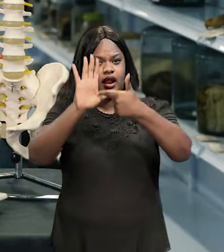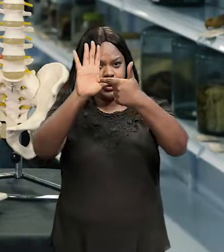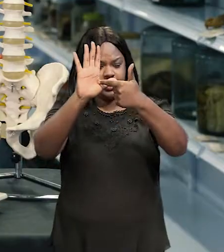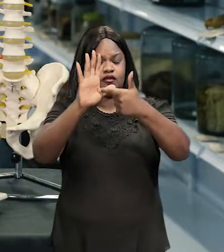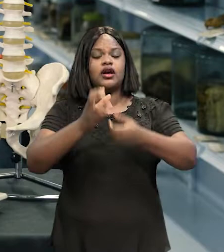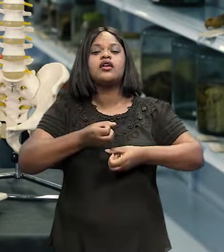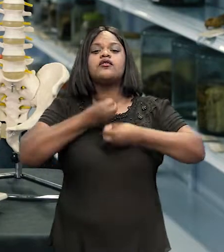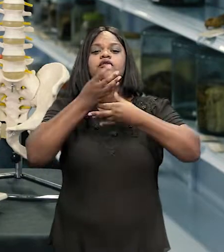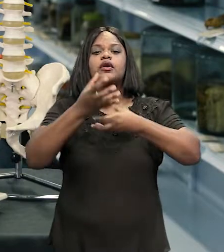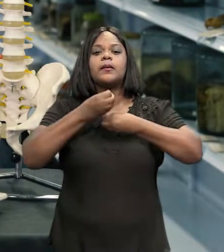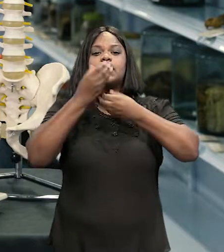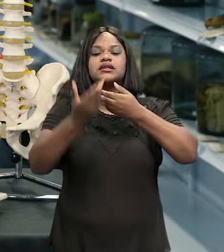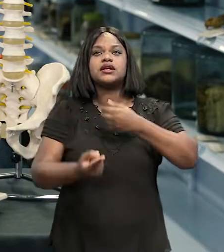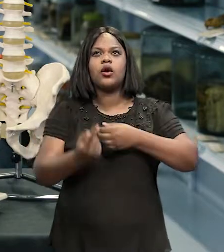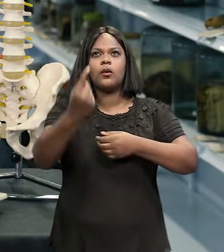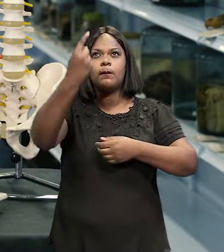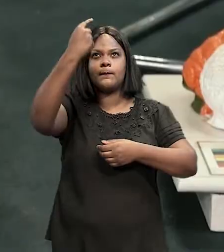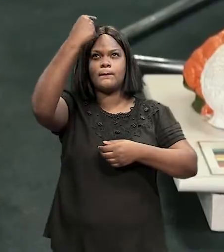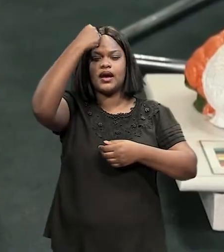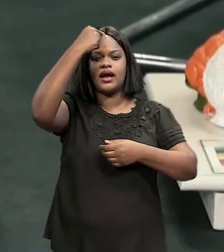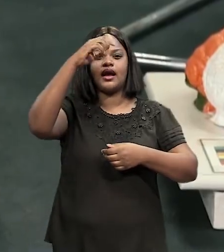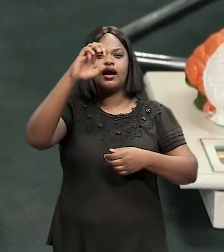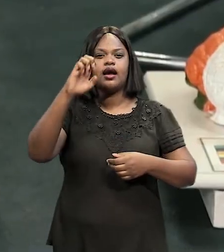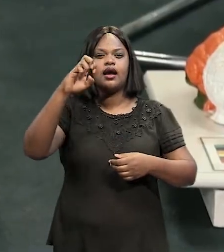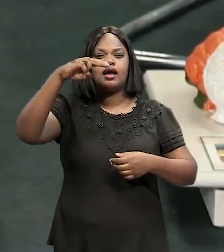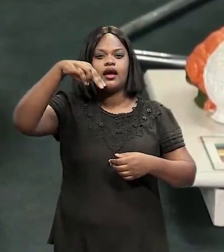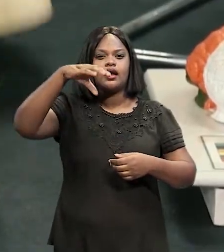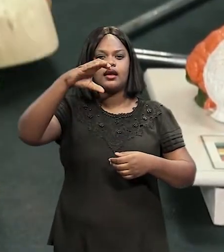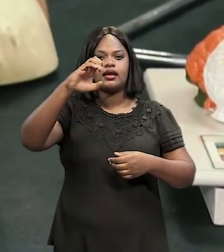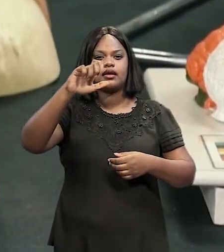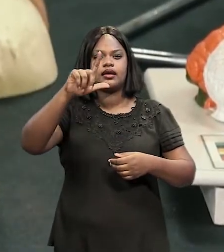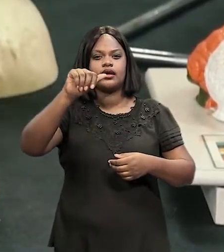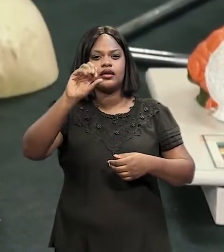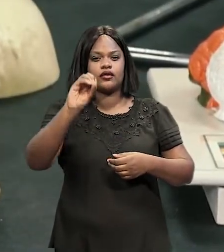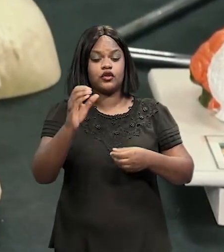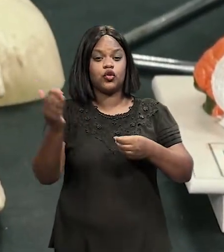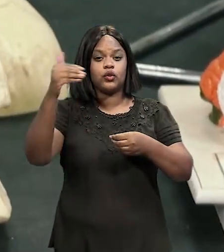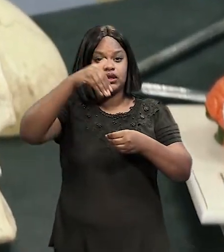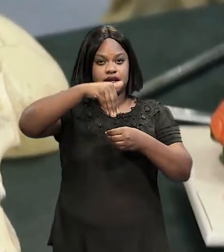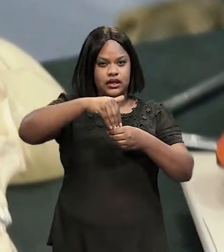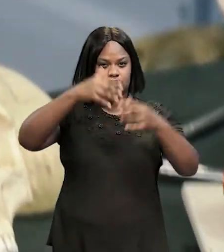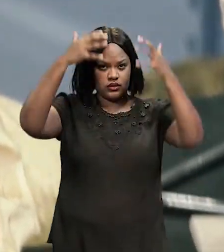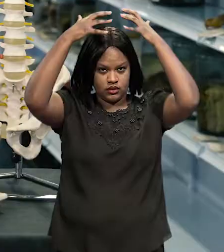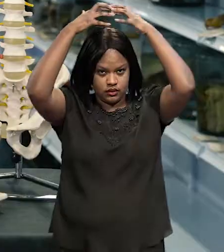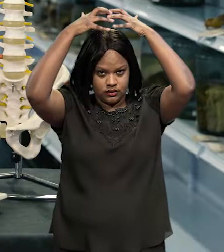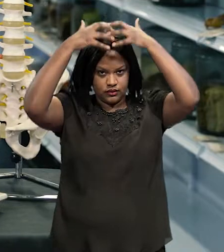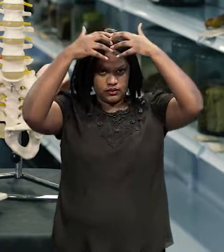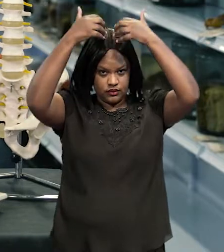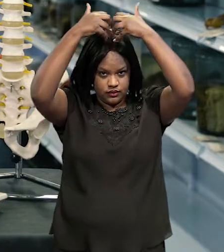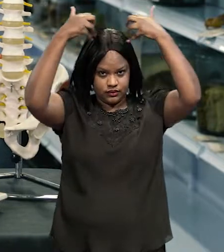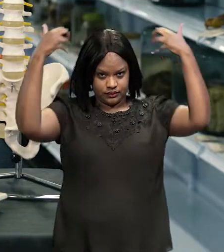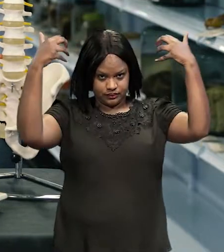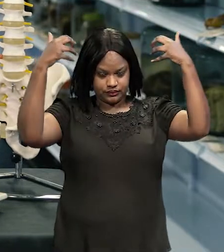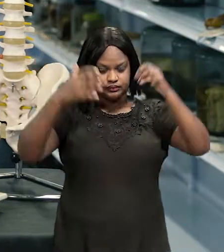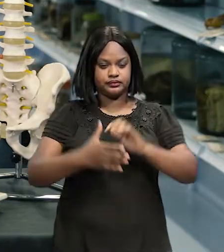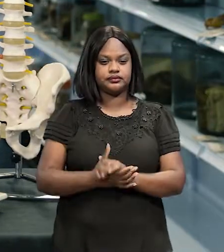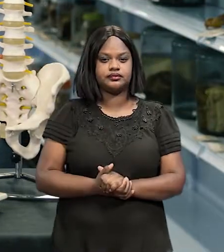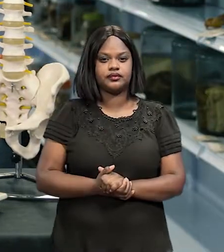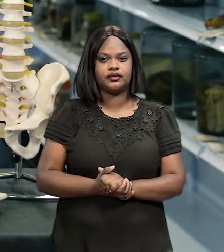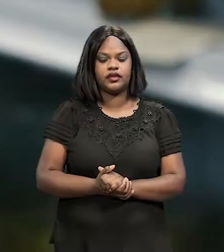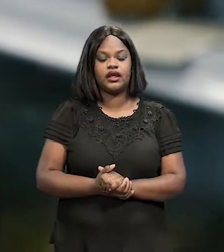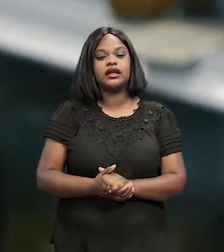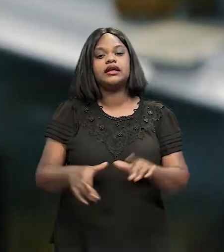nosso encéfalo, que é a parte do sistema nervoso que fica dentro do crânio, como nós podemos ver aqui. E